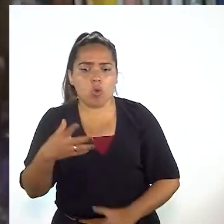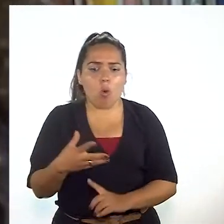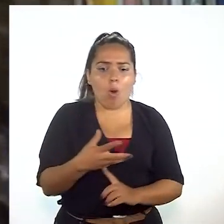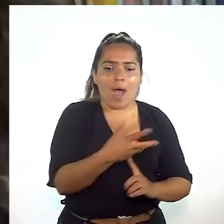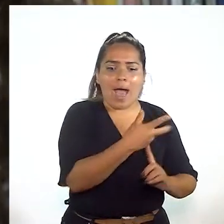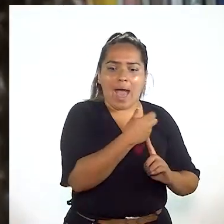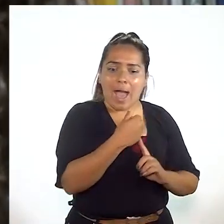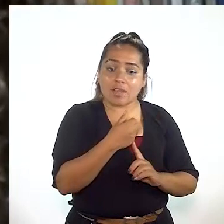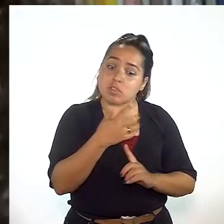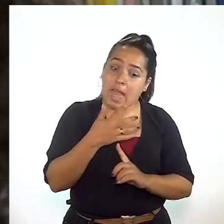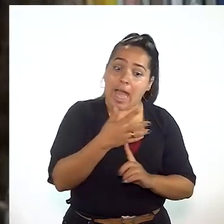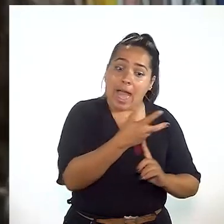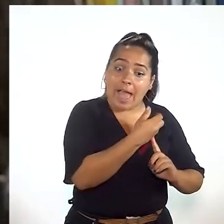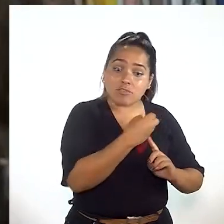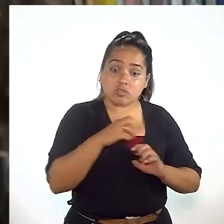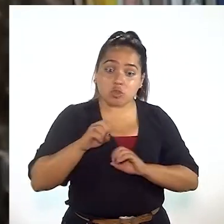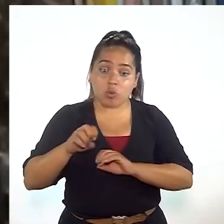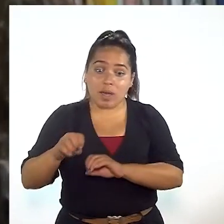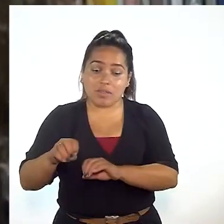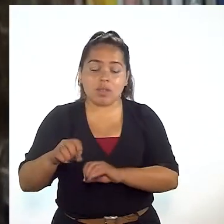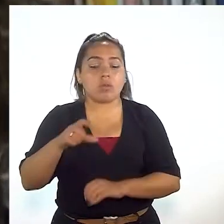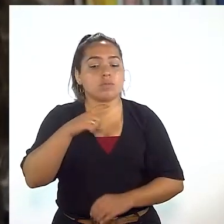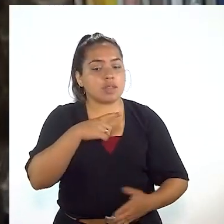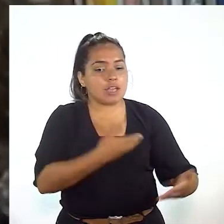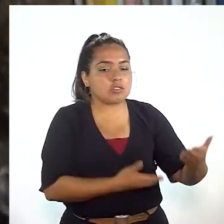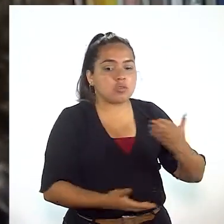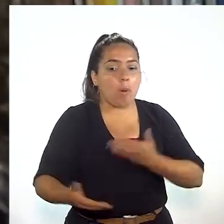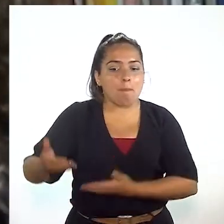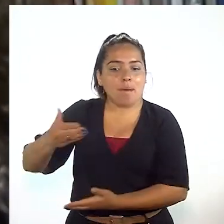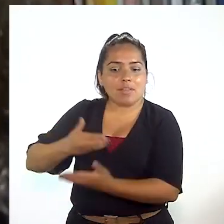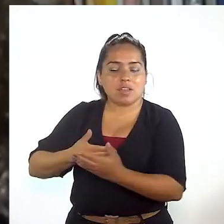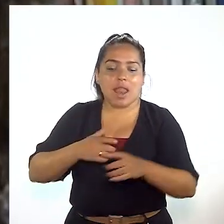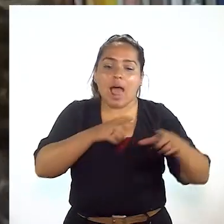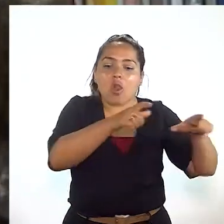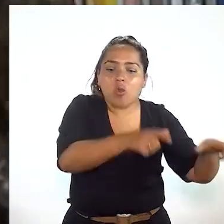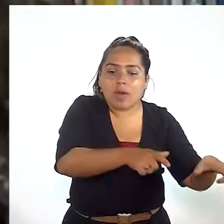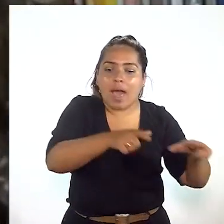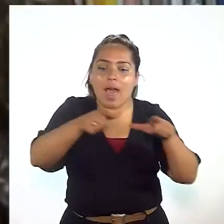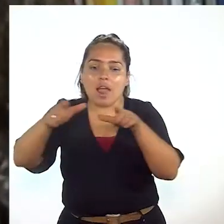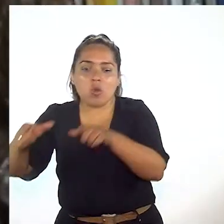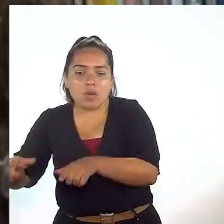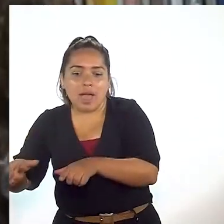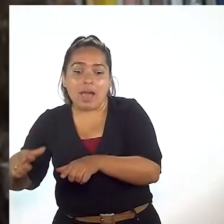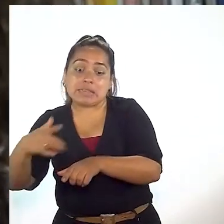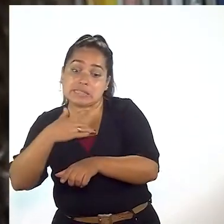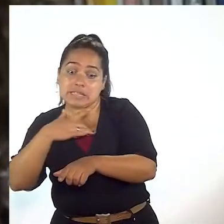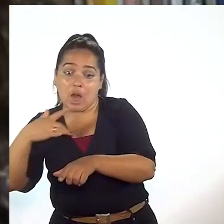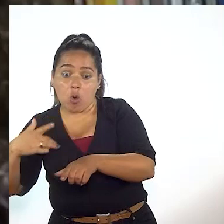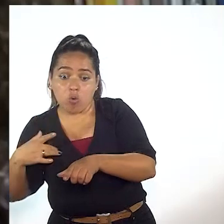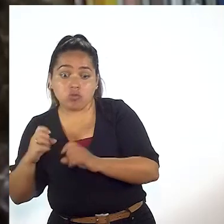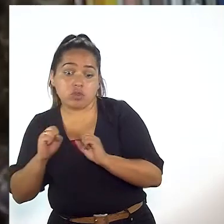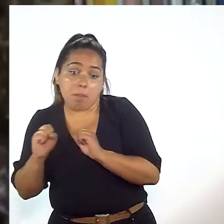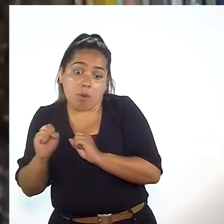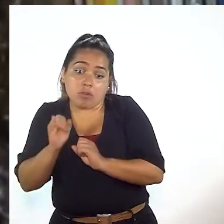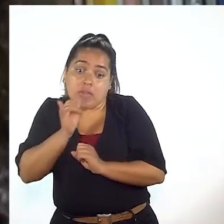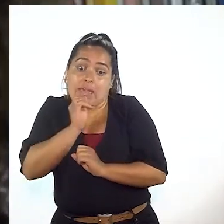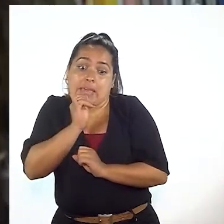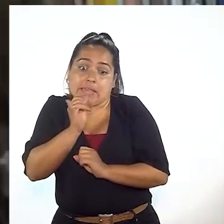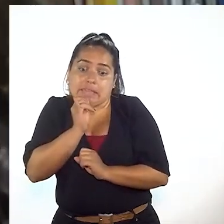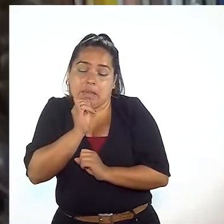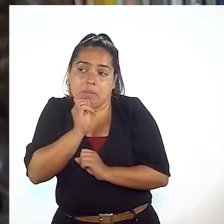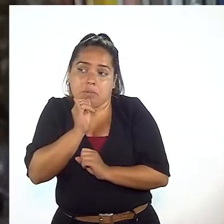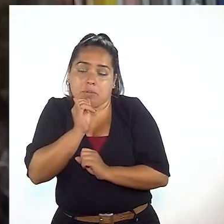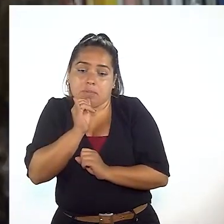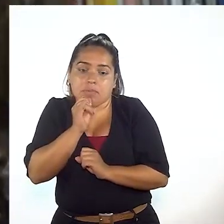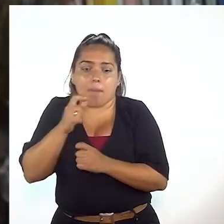de arte, os arte educadores. Então, a gente quer ter espaços aqui que sejam compartilháveis, e esses espaços podem funcionar, a